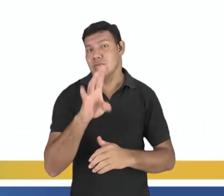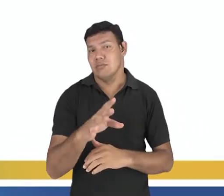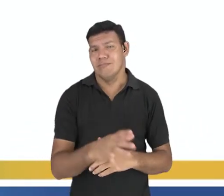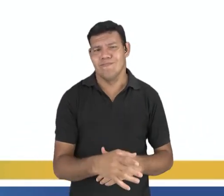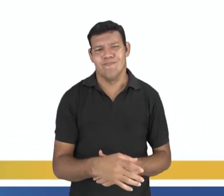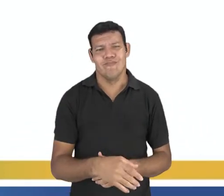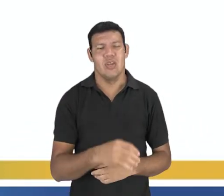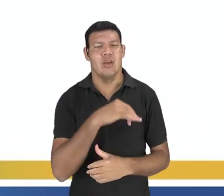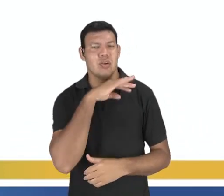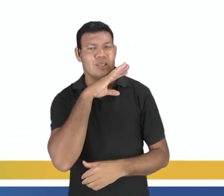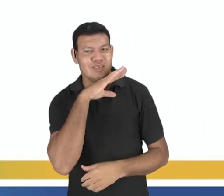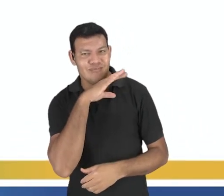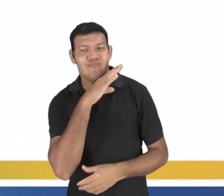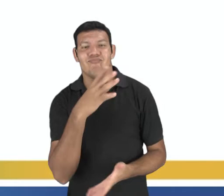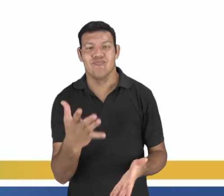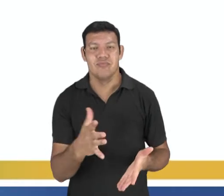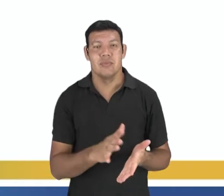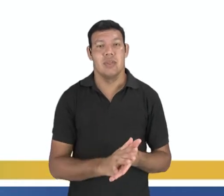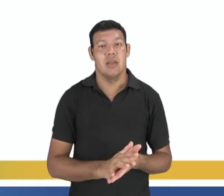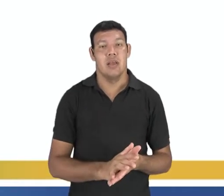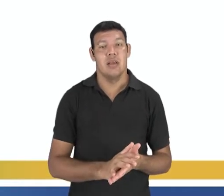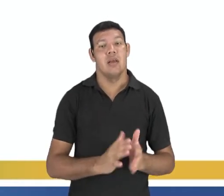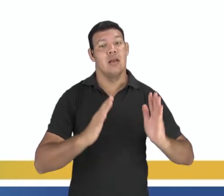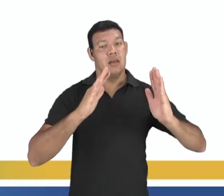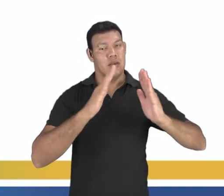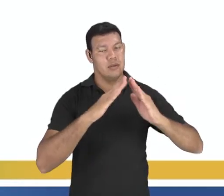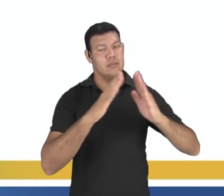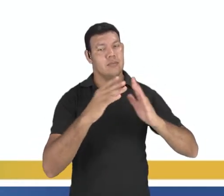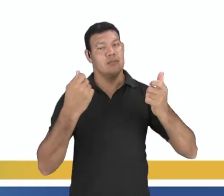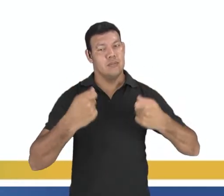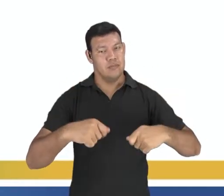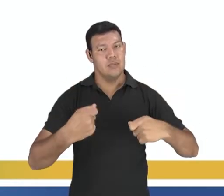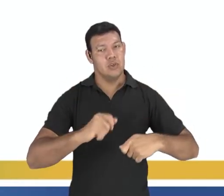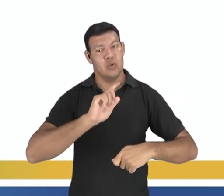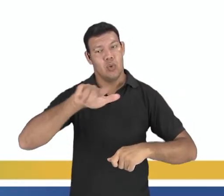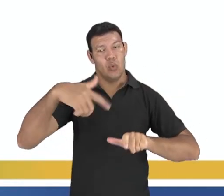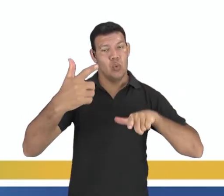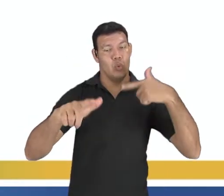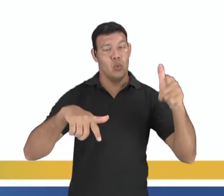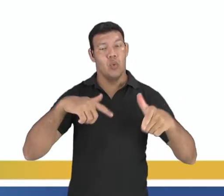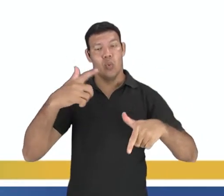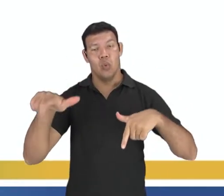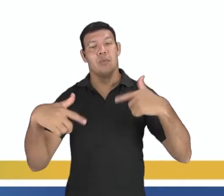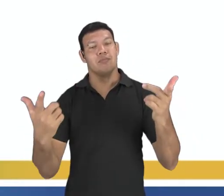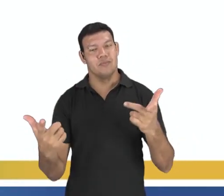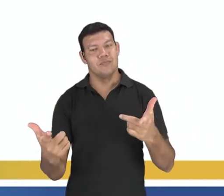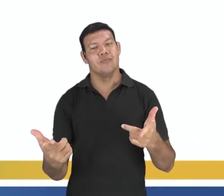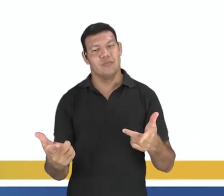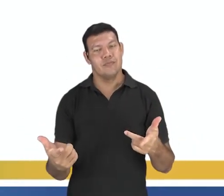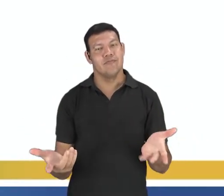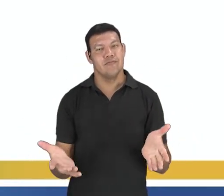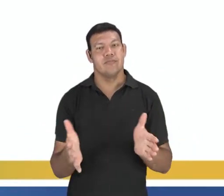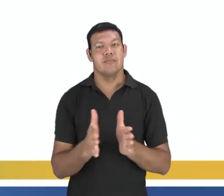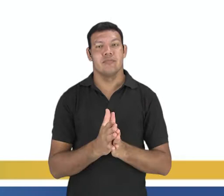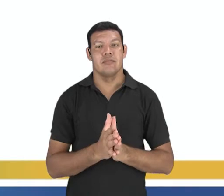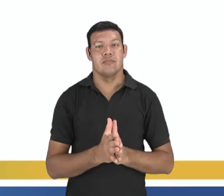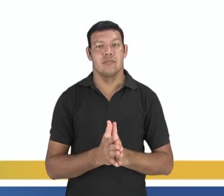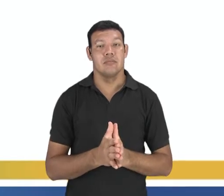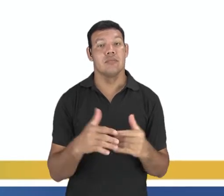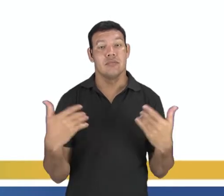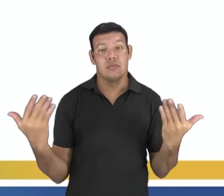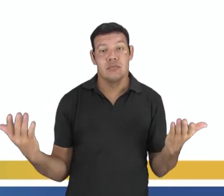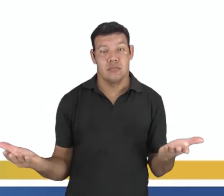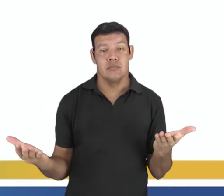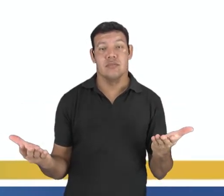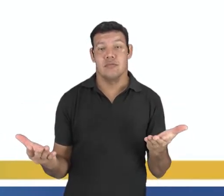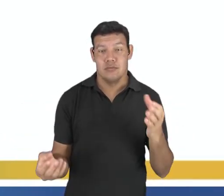produtos estragavam e, além disso, a casa precisava de outros itens fora os que eram feitos por eles.